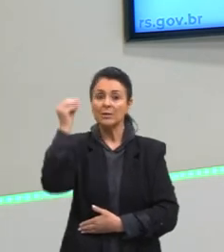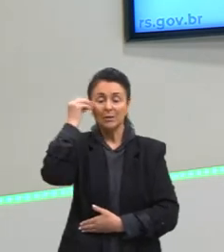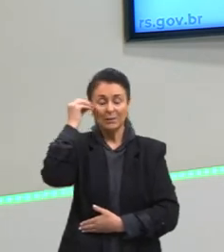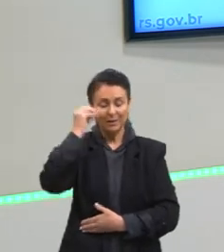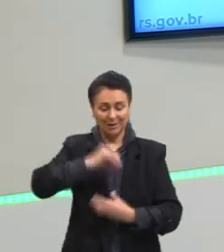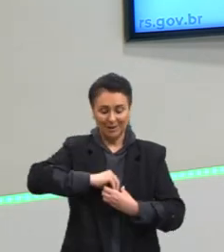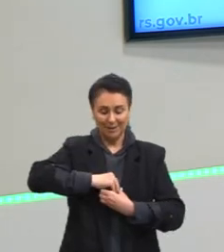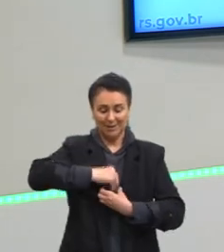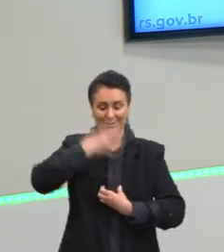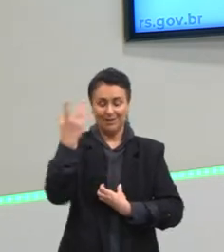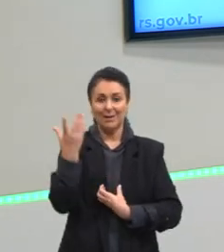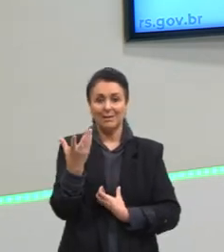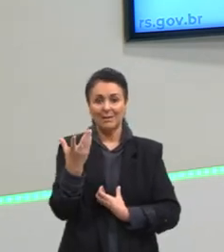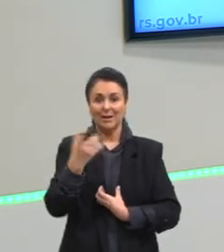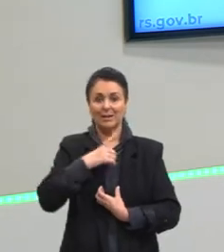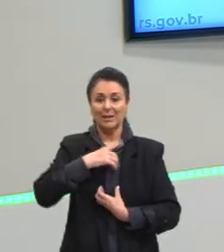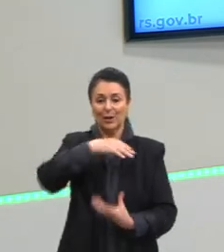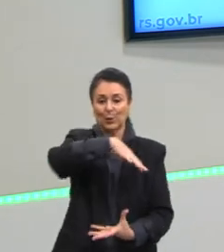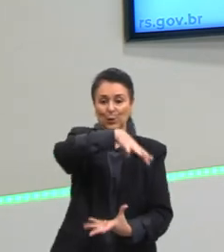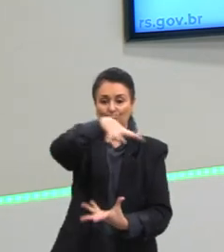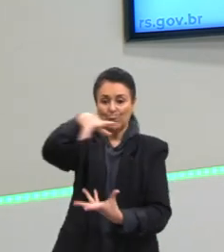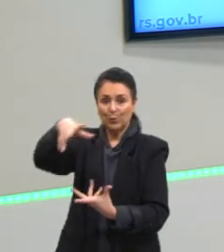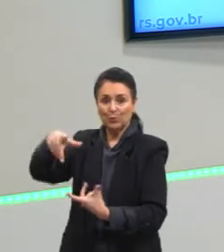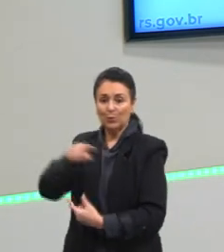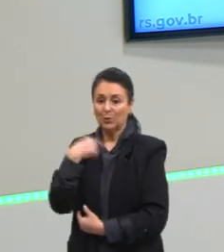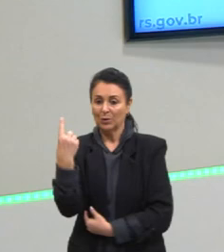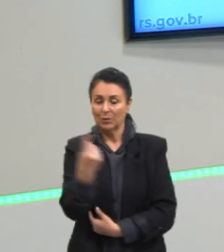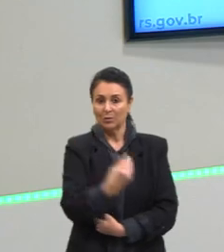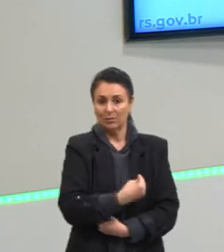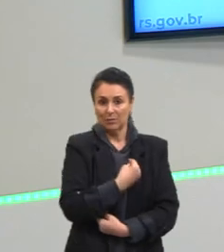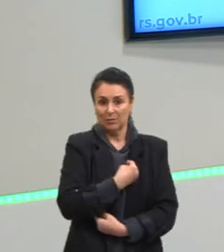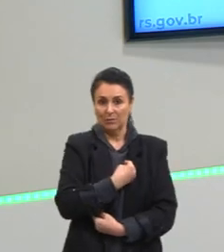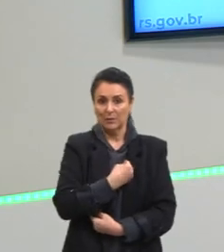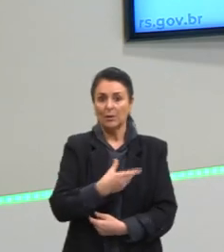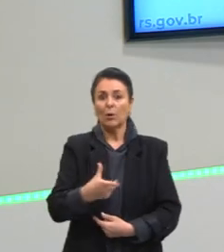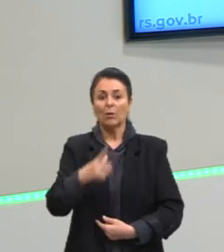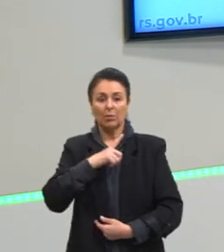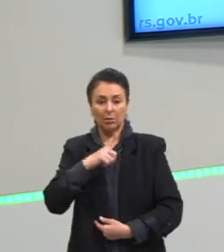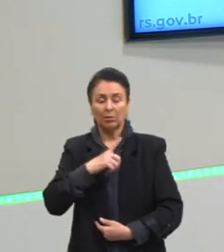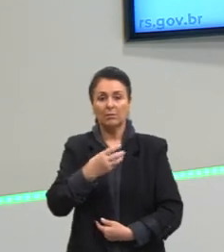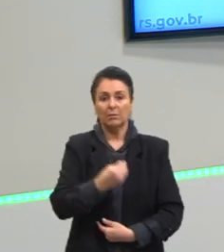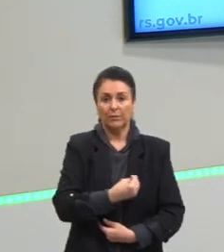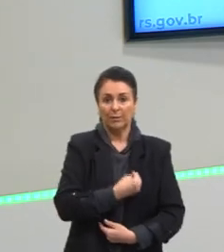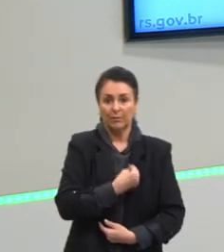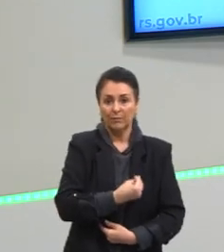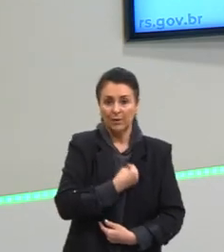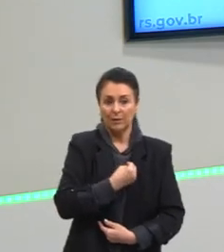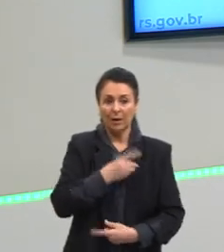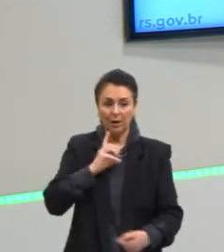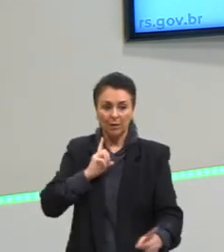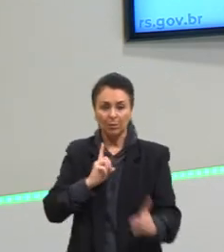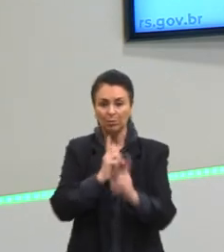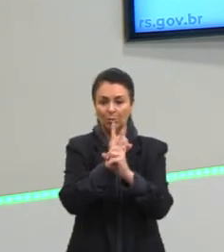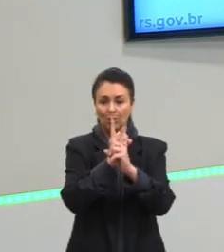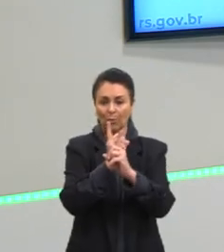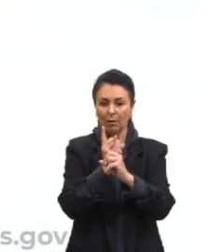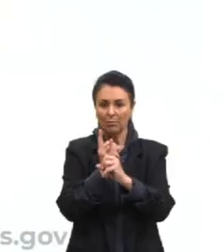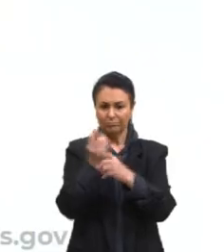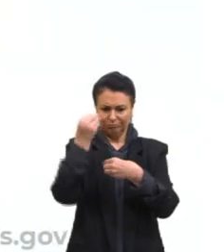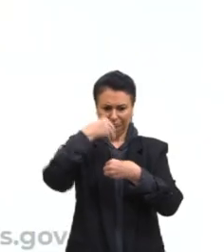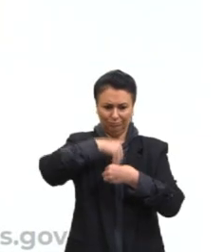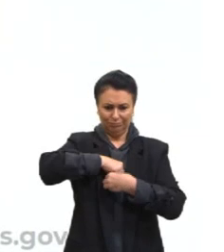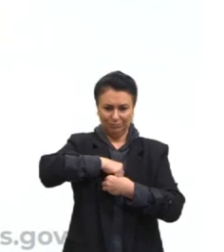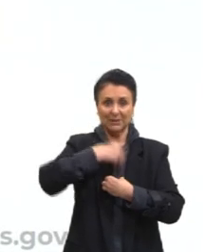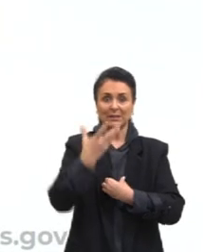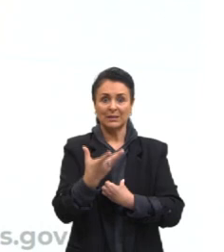essência está tudo aqui no mundo onde vivemos Então a partir da existência chega-se A Essência aqui mesmo onde